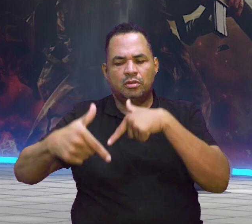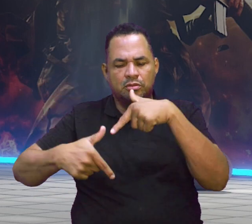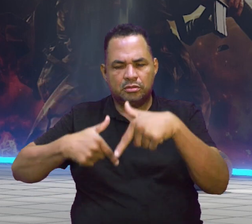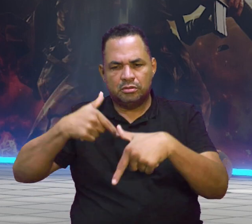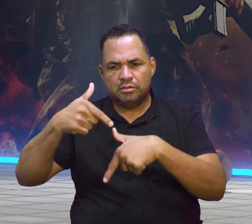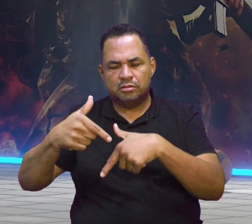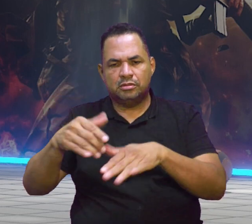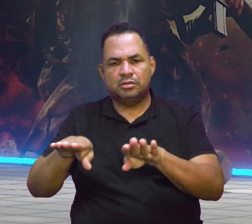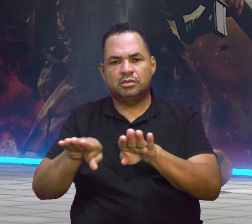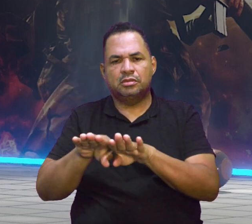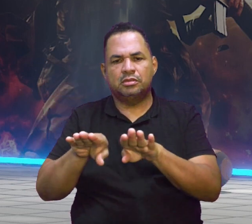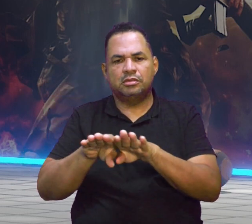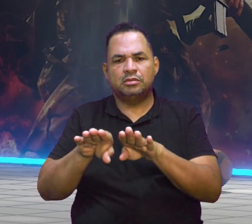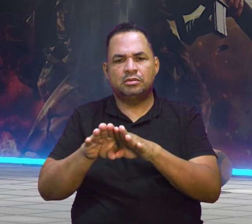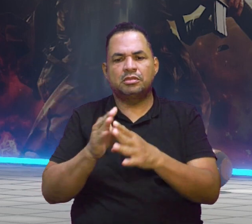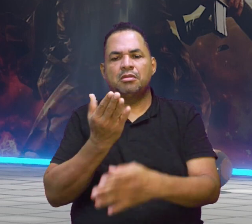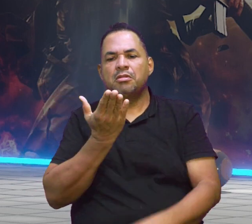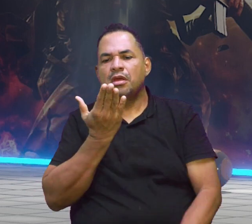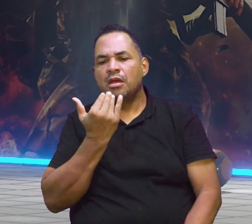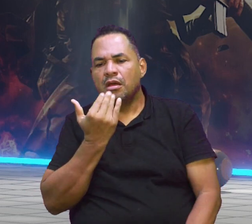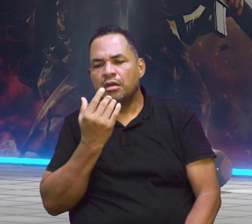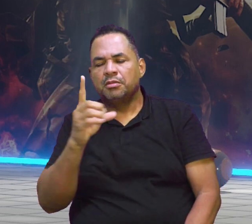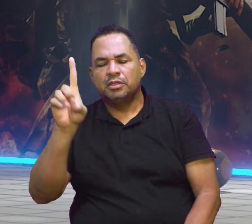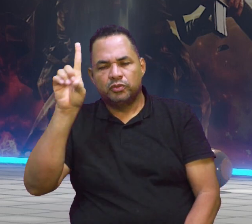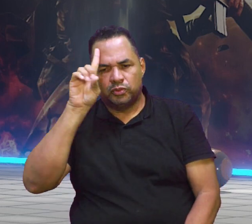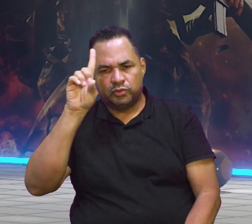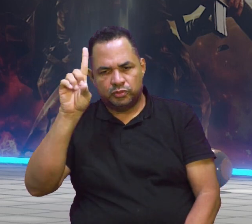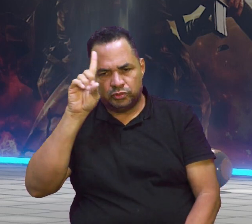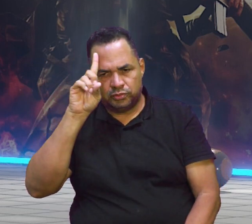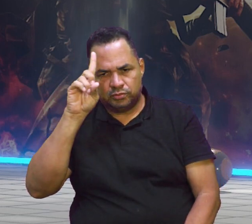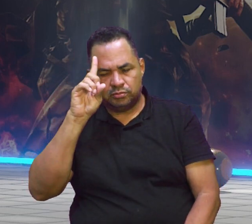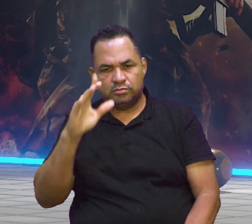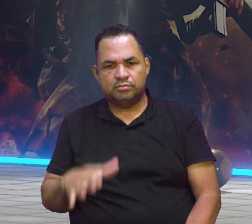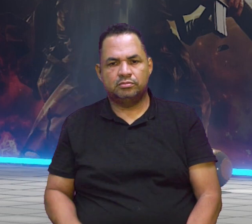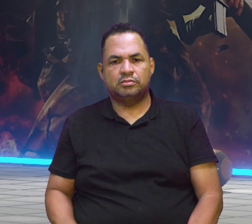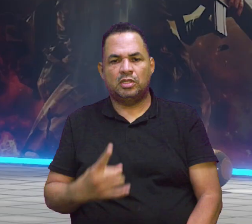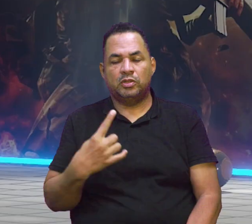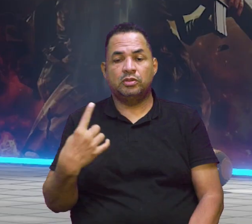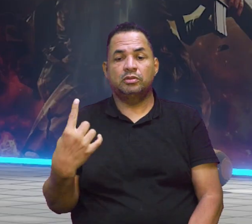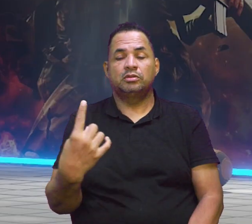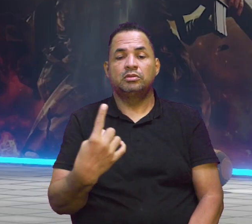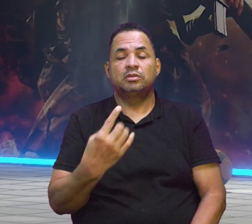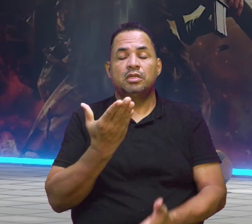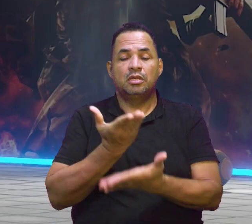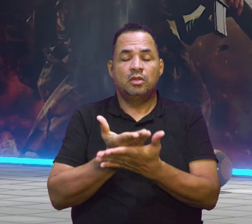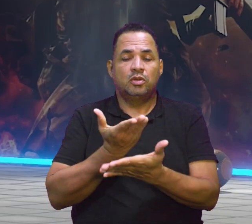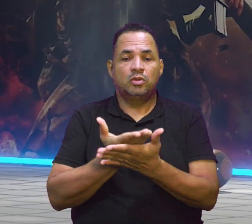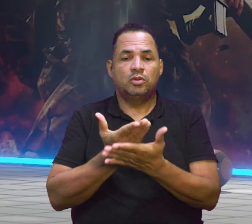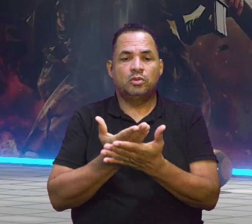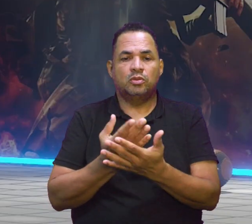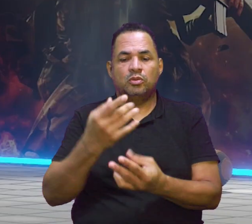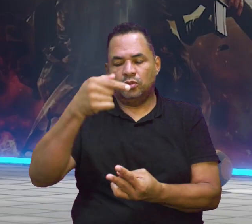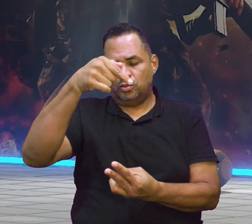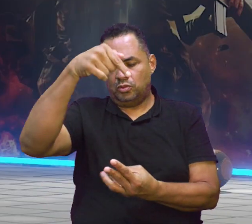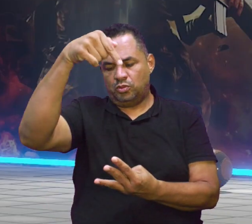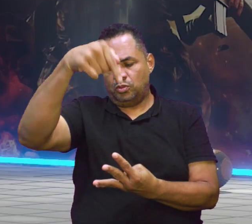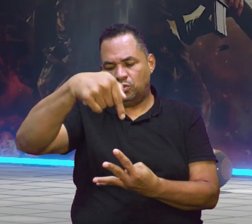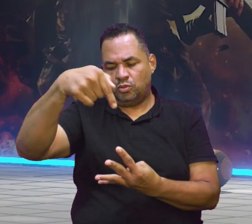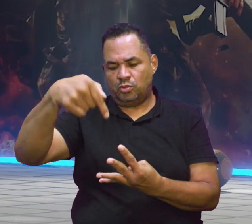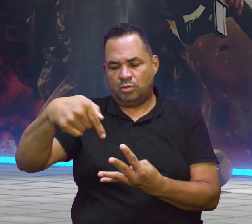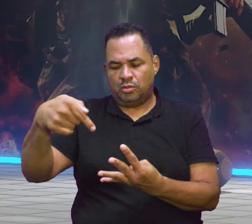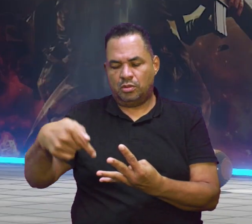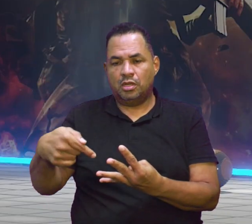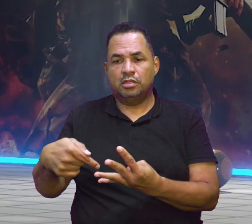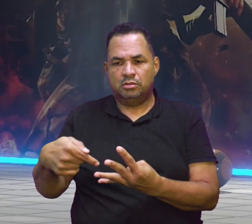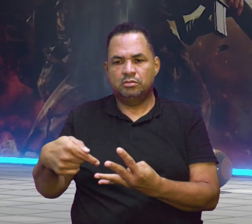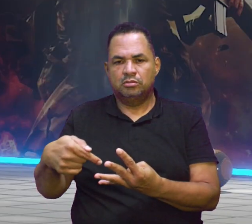o alimento de cada dia. Então, nós vamos falar na aula de hoje de 4 movimentos sociais. Hoje nós